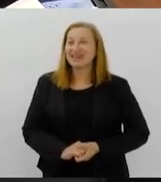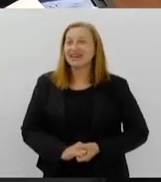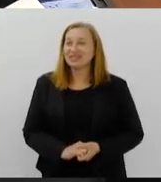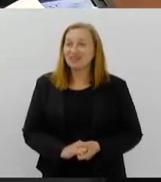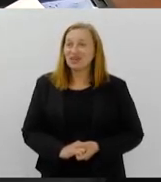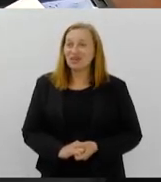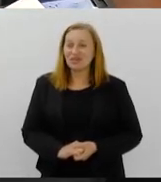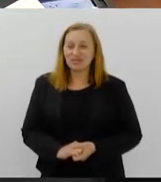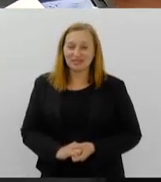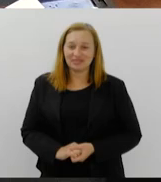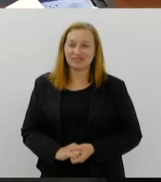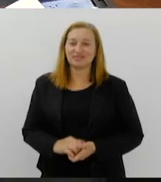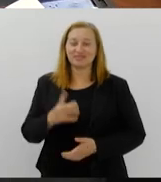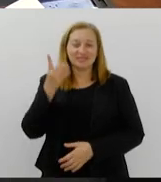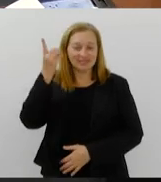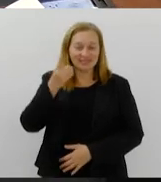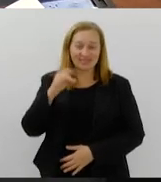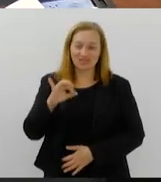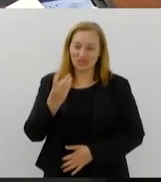Deputado Chico Machado.